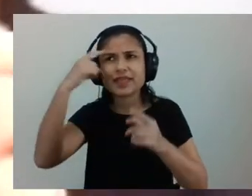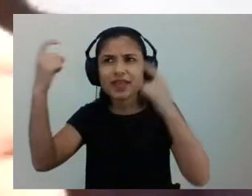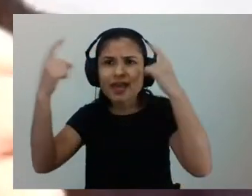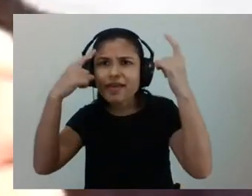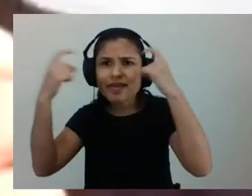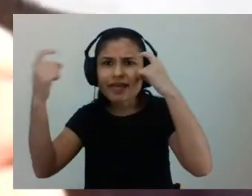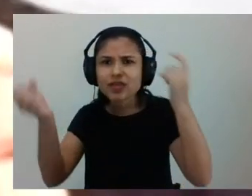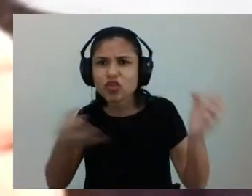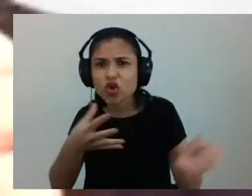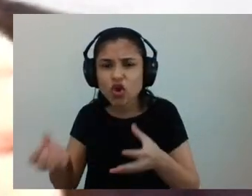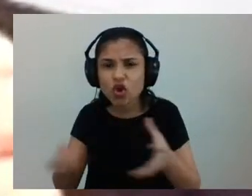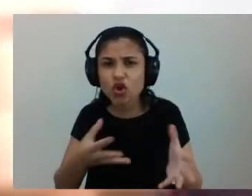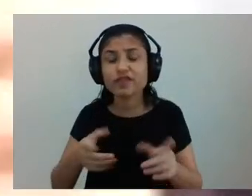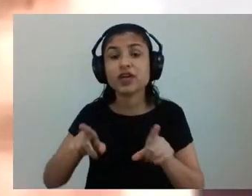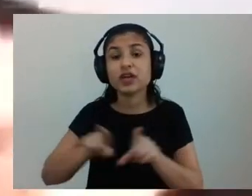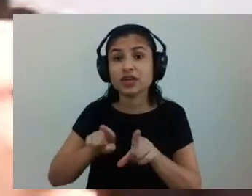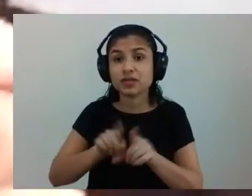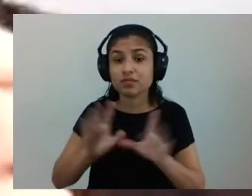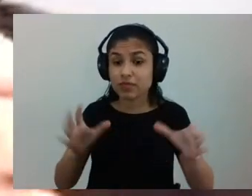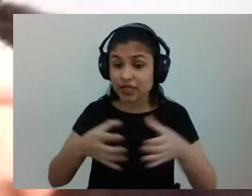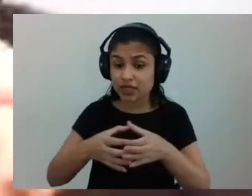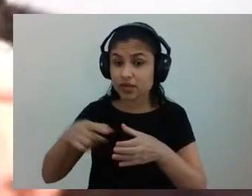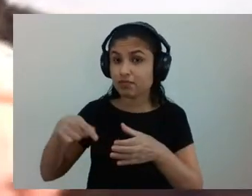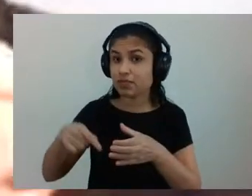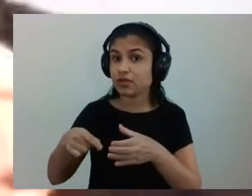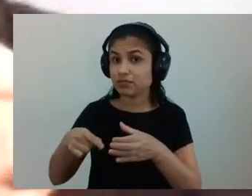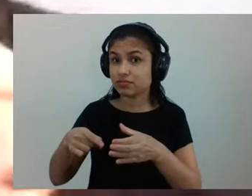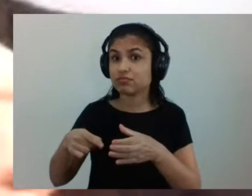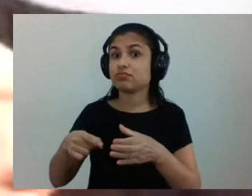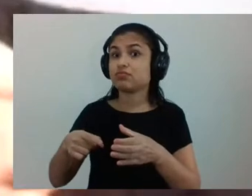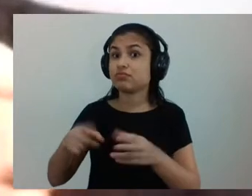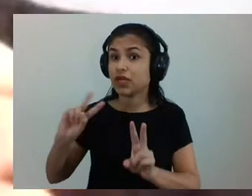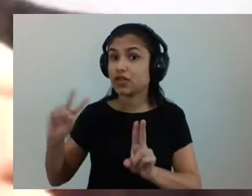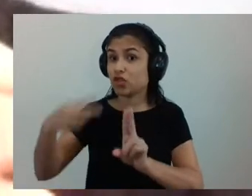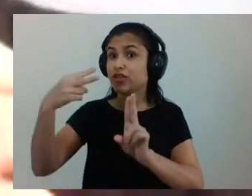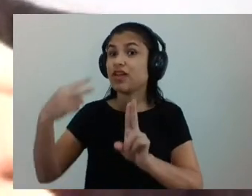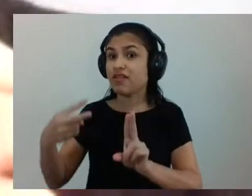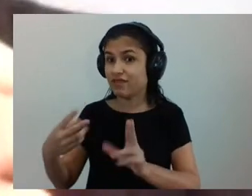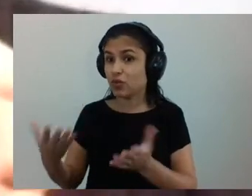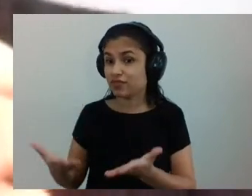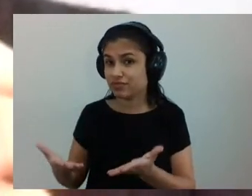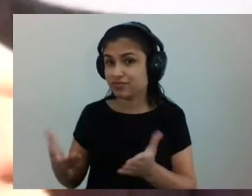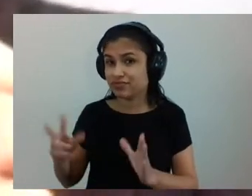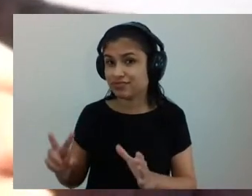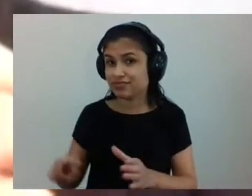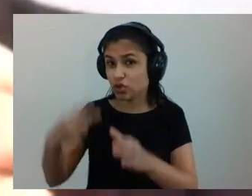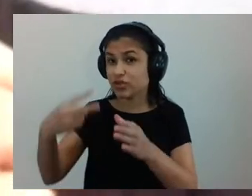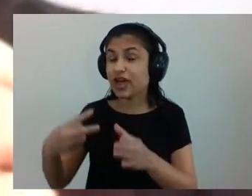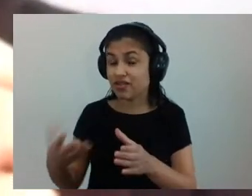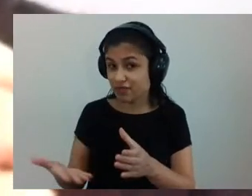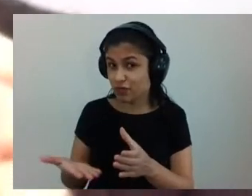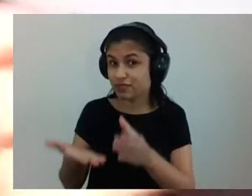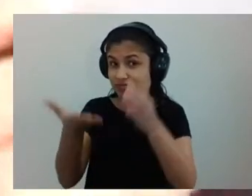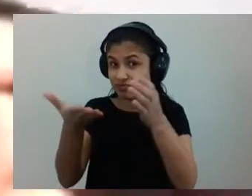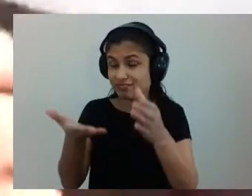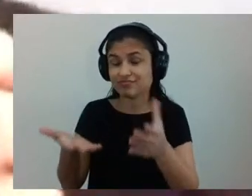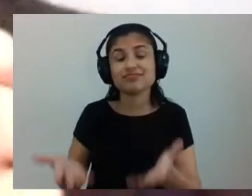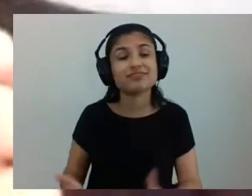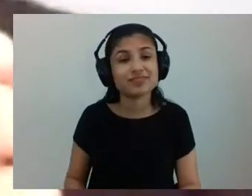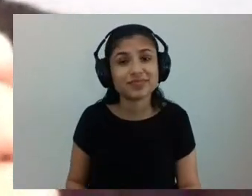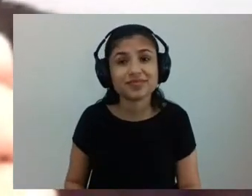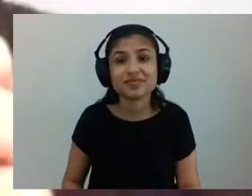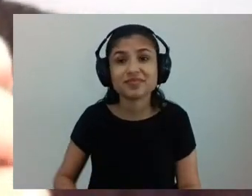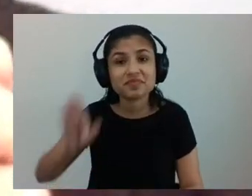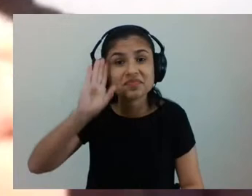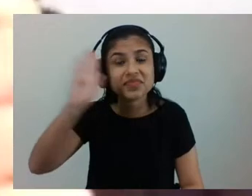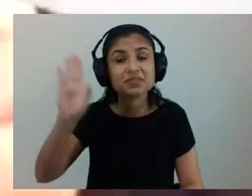com uma equipe que realmente nós formamos consideramos notável. E certamente o que mais nos anima é